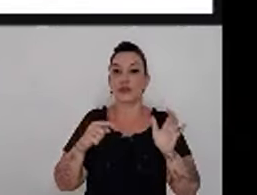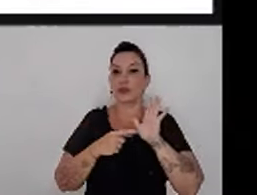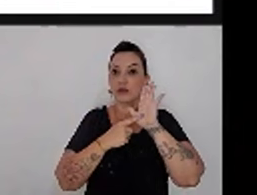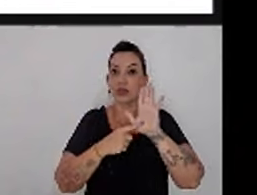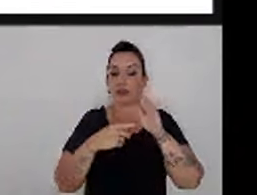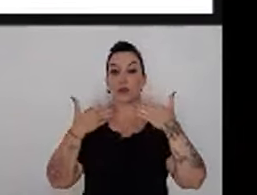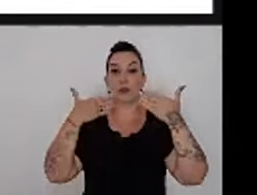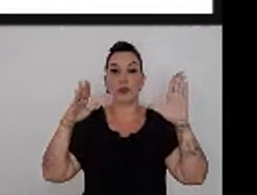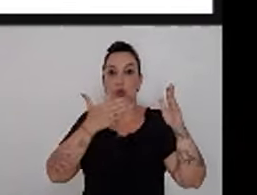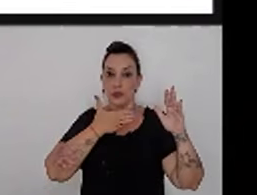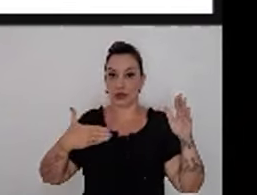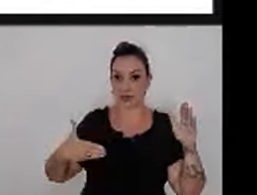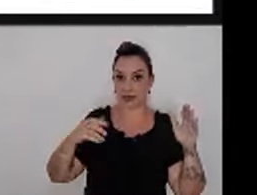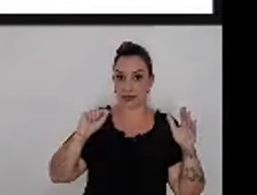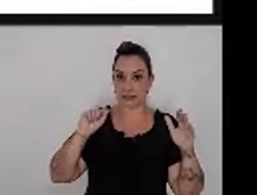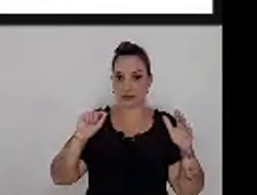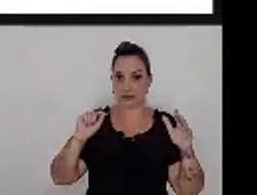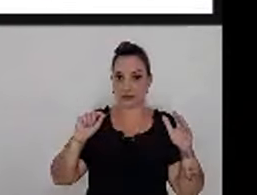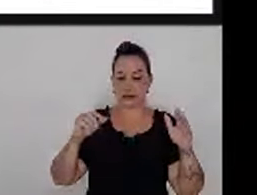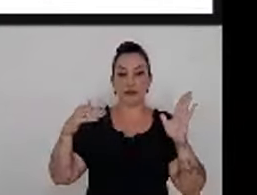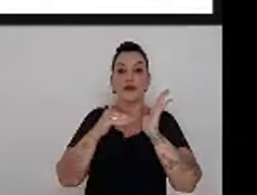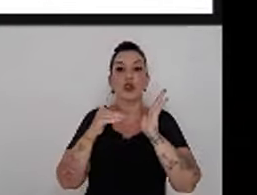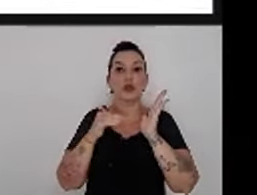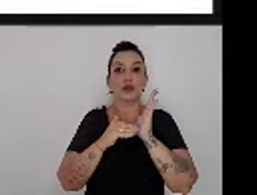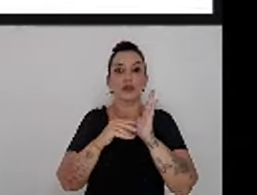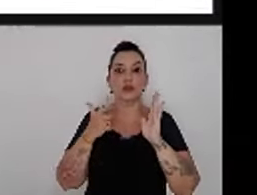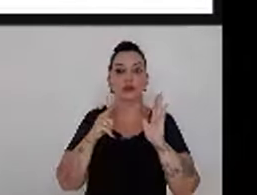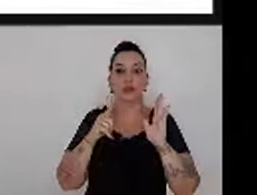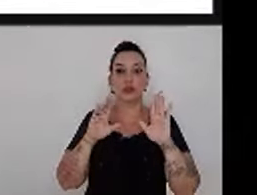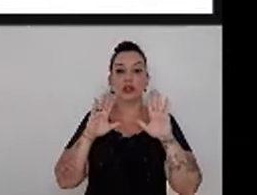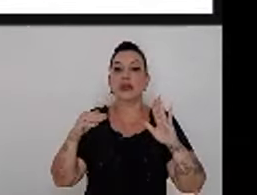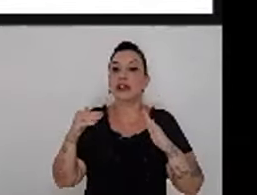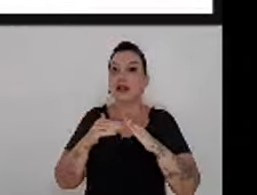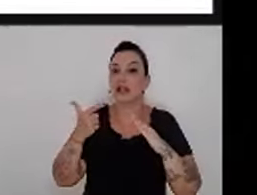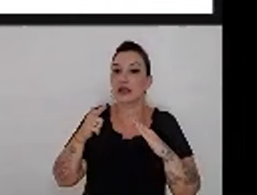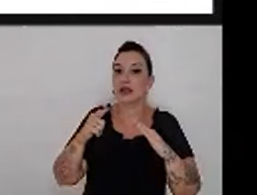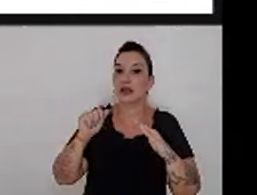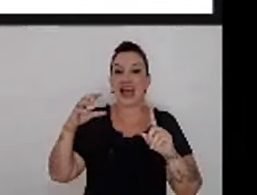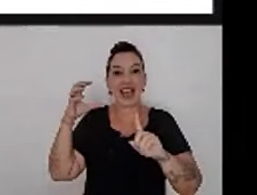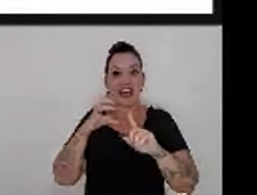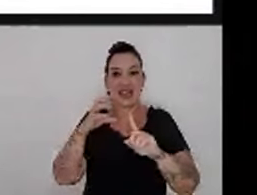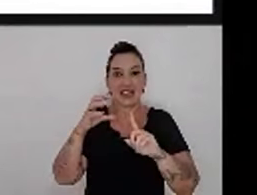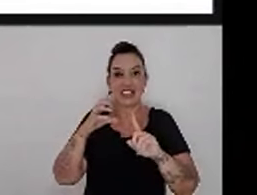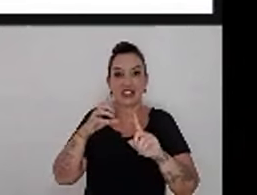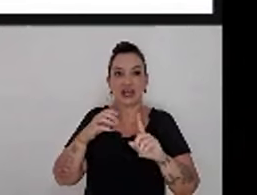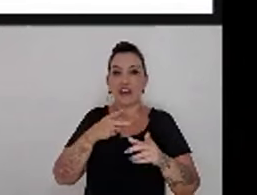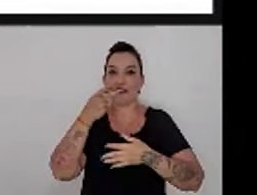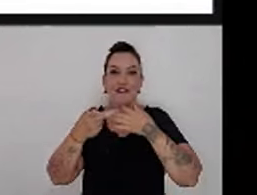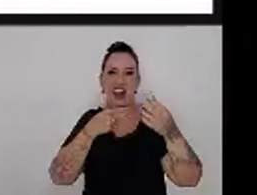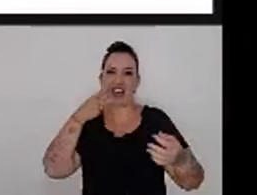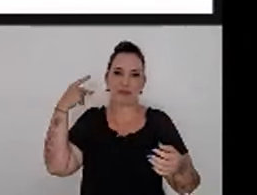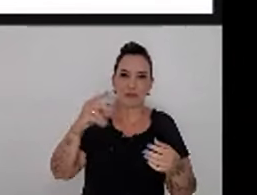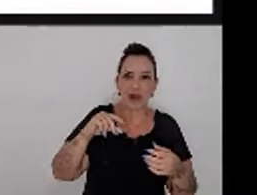de manifestações públicas que operam em uma fronteira que não fixa os limites entre assédio, a injúria,